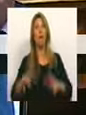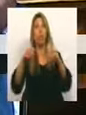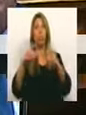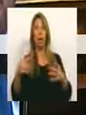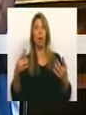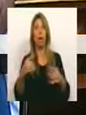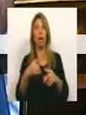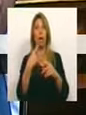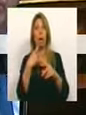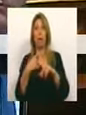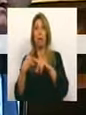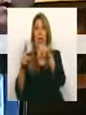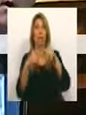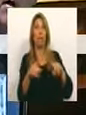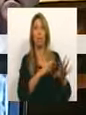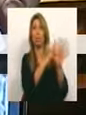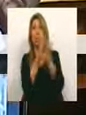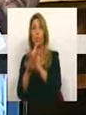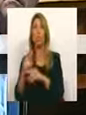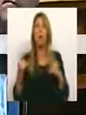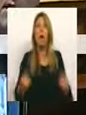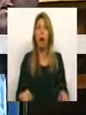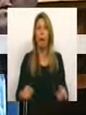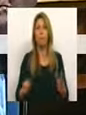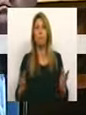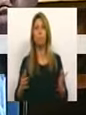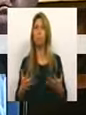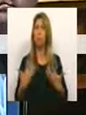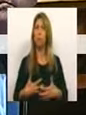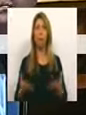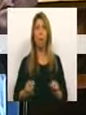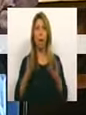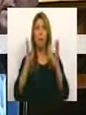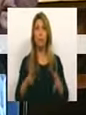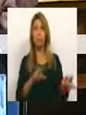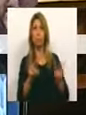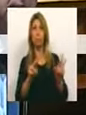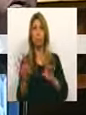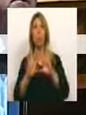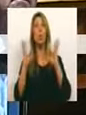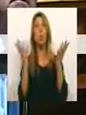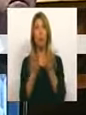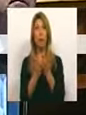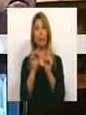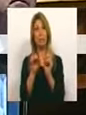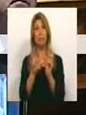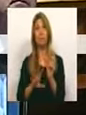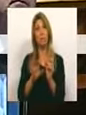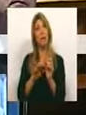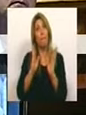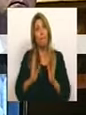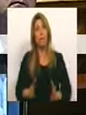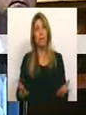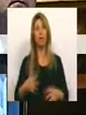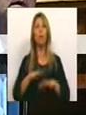É indiscutível a necessidade de uma reformação global desse Instituto. No âmbito